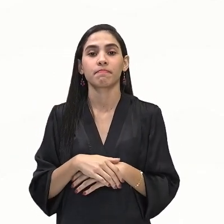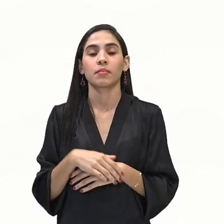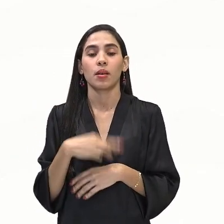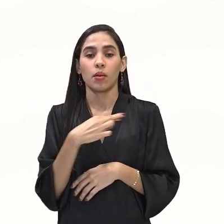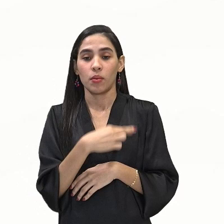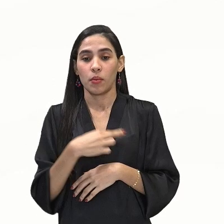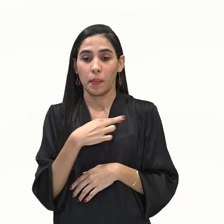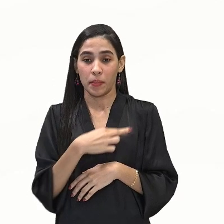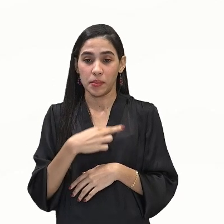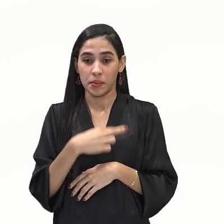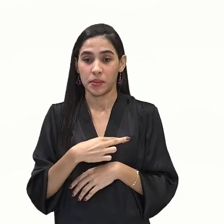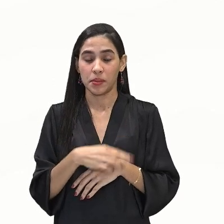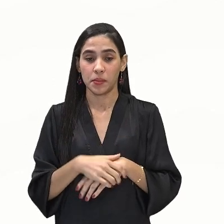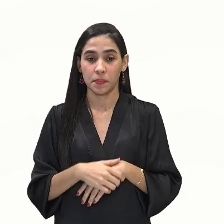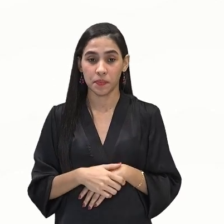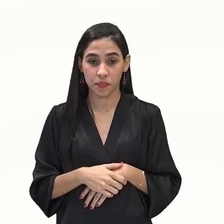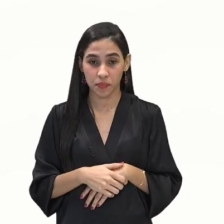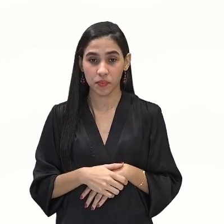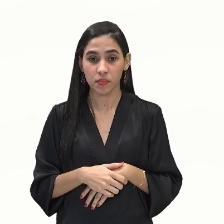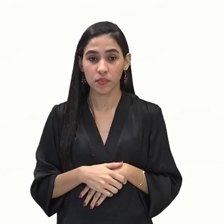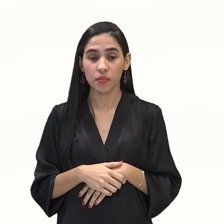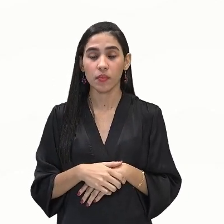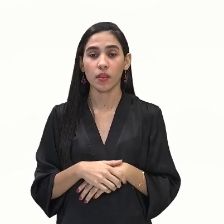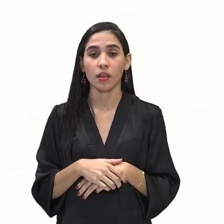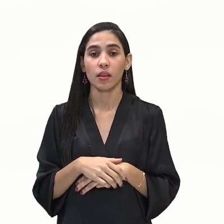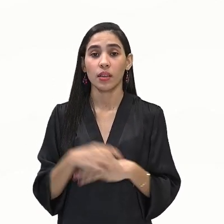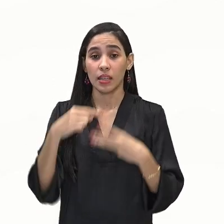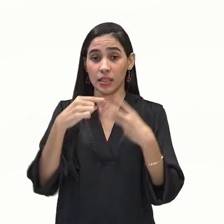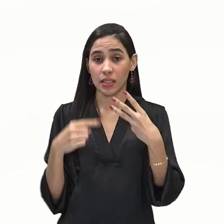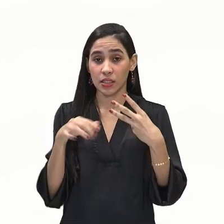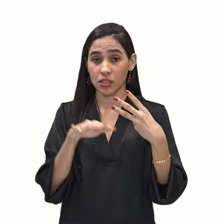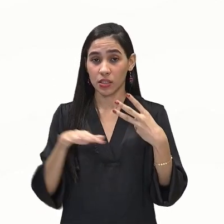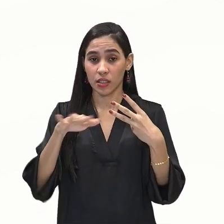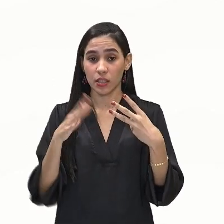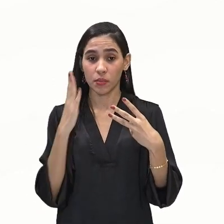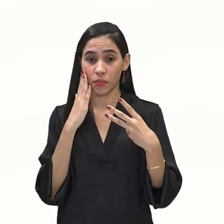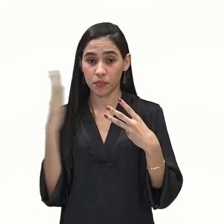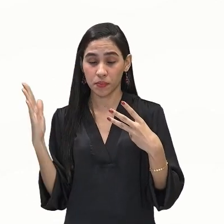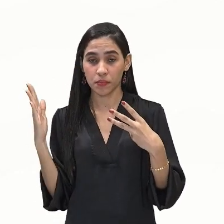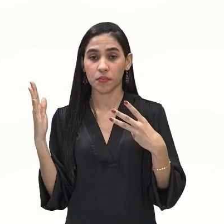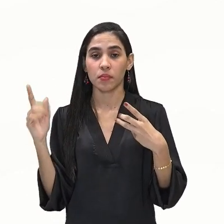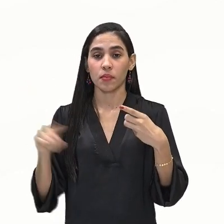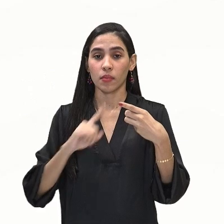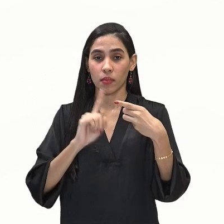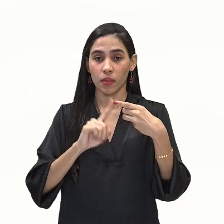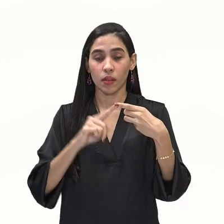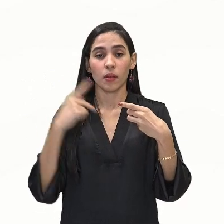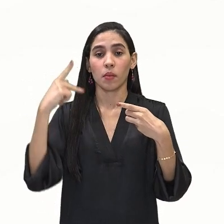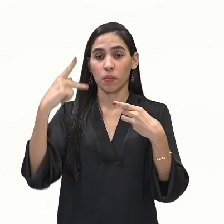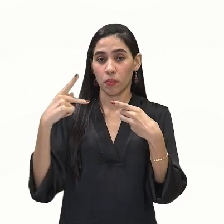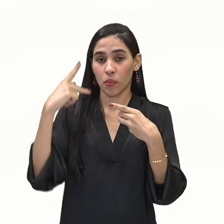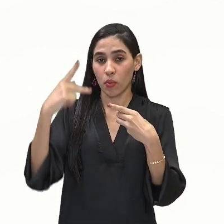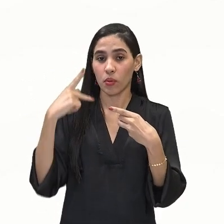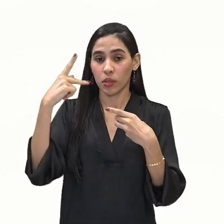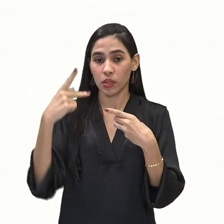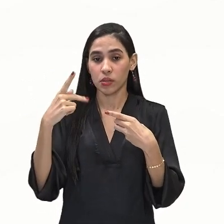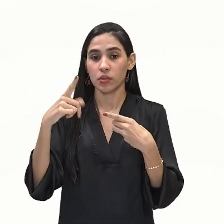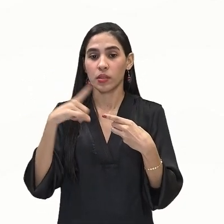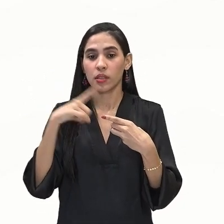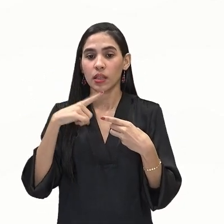romantismo, nesses três campos que nós podemos ver. No campo político, com a superação